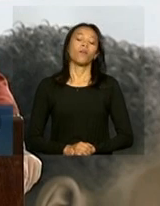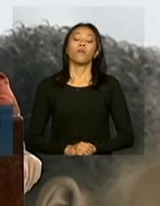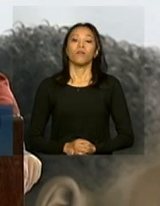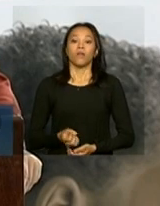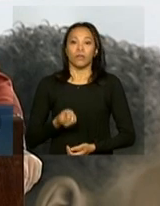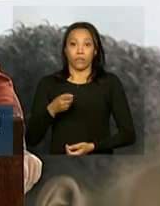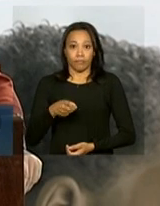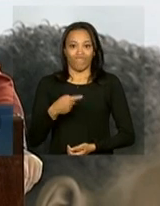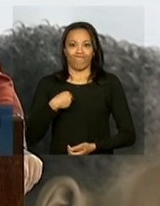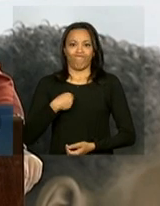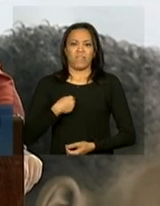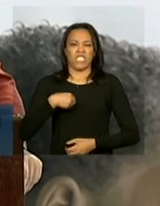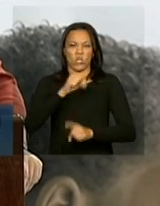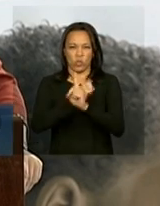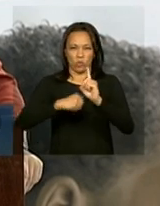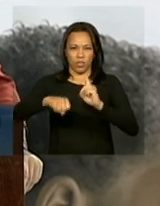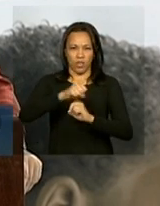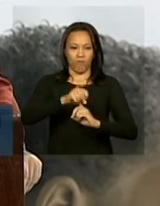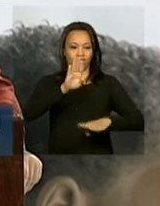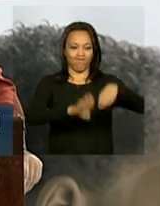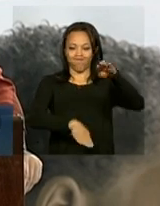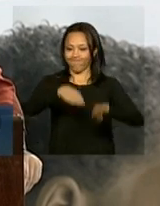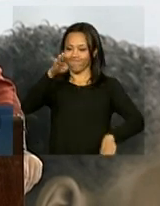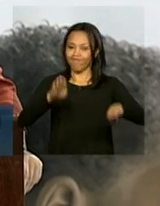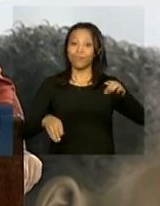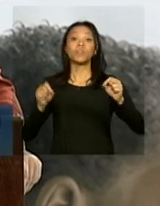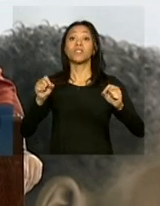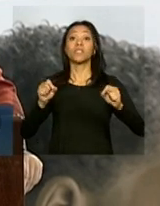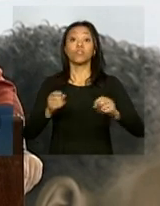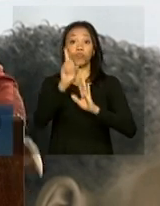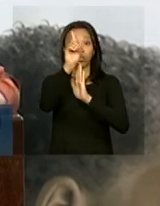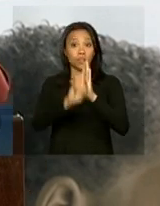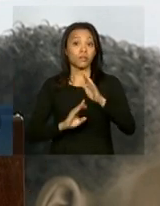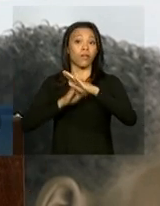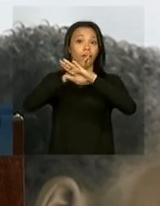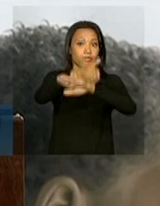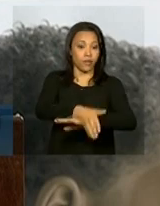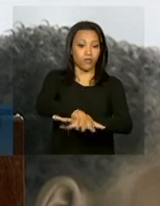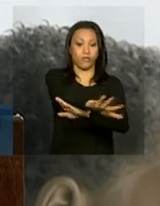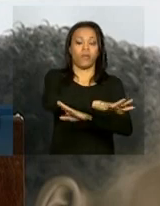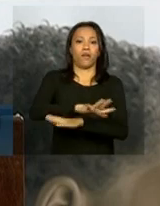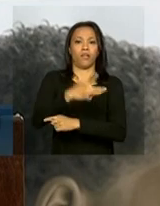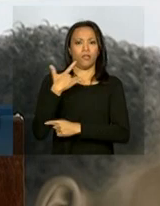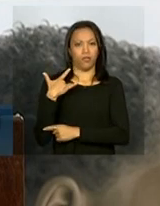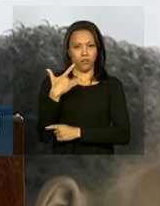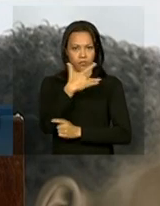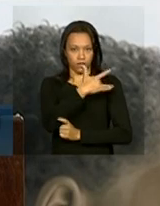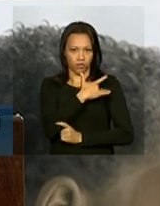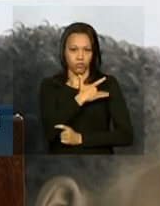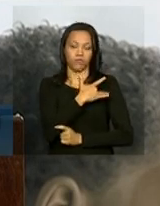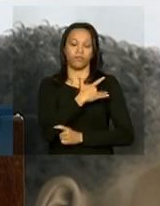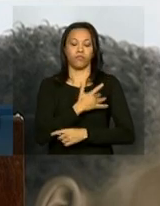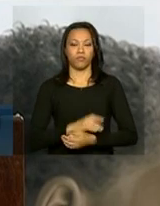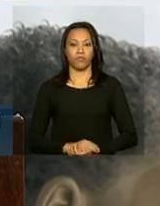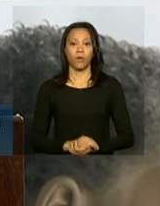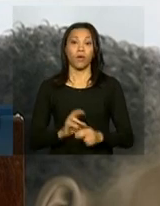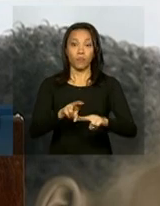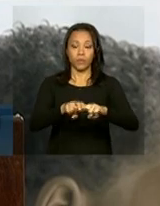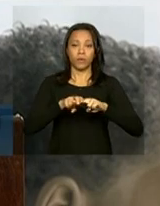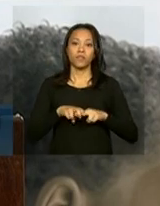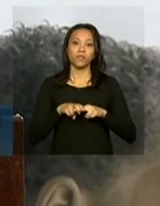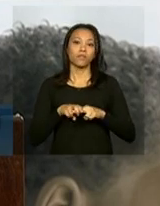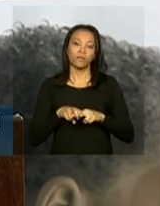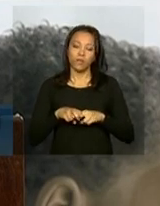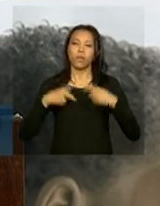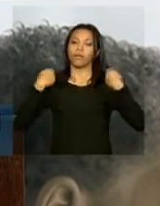resistente a desigualdade no acesso aos serviços de saúde. Entranhada e resistente. Por isso,